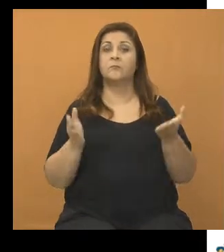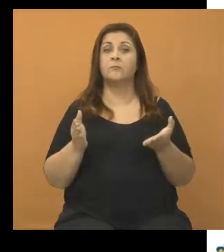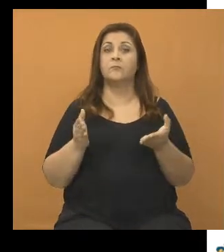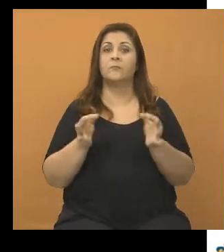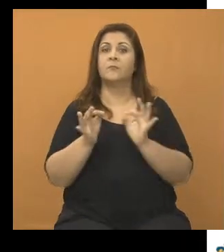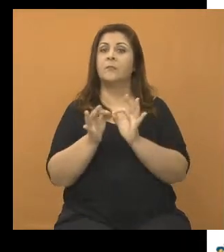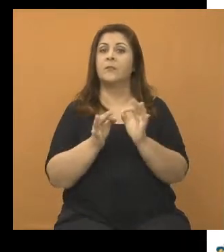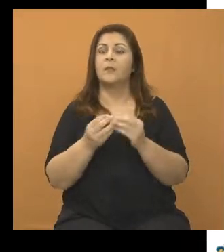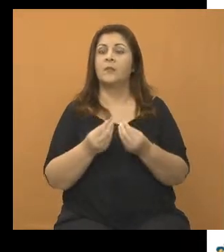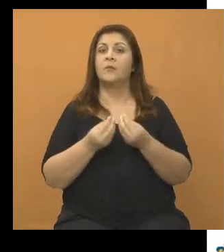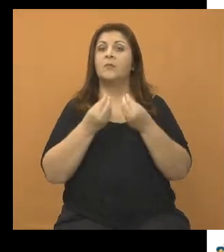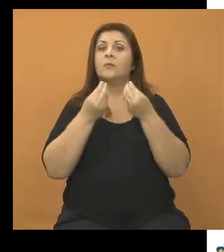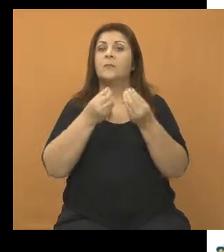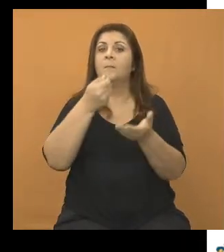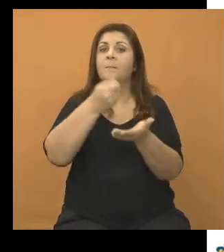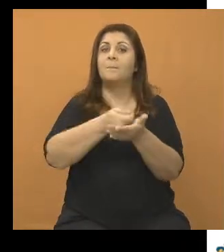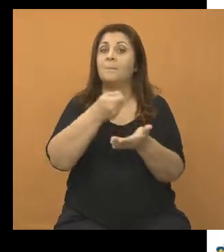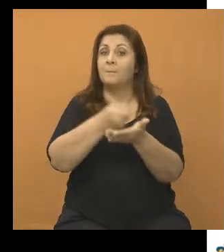despesas, né? Como